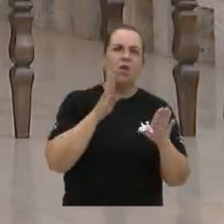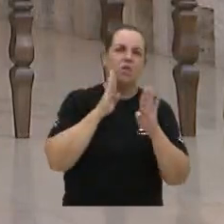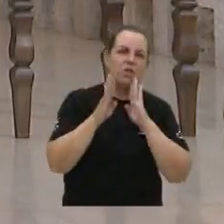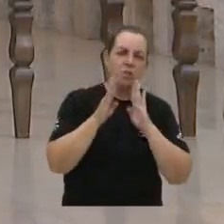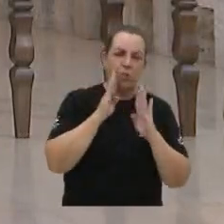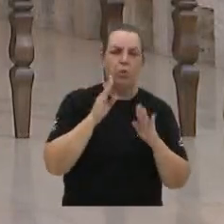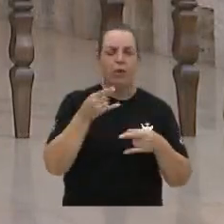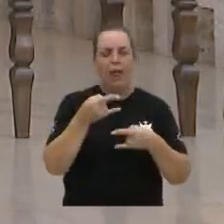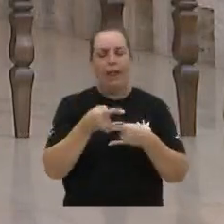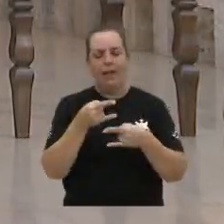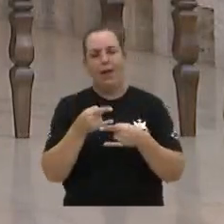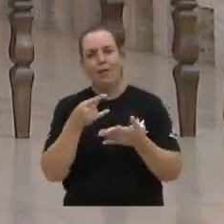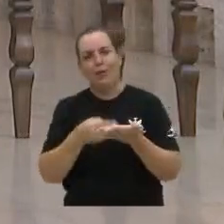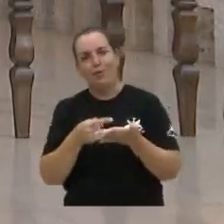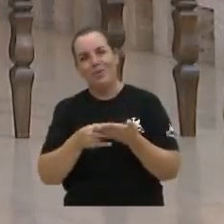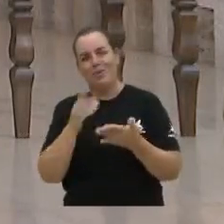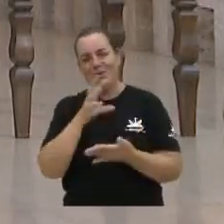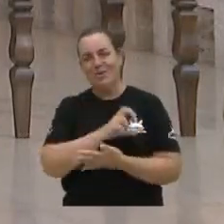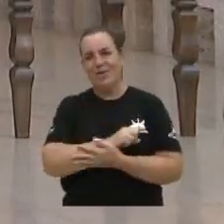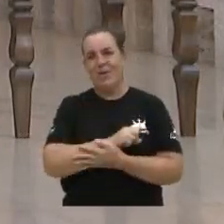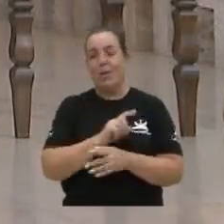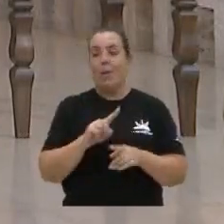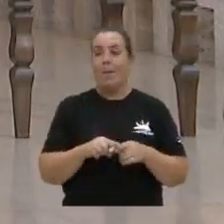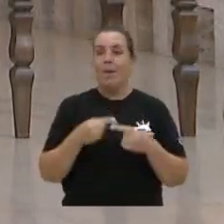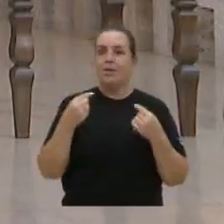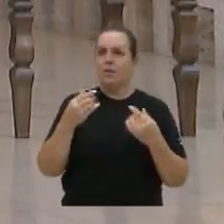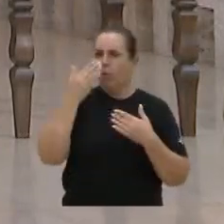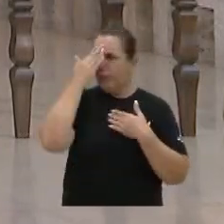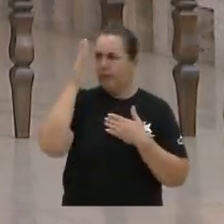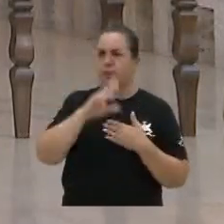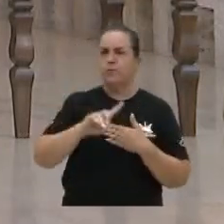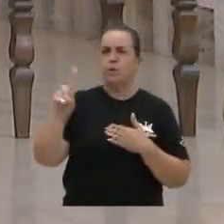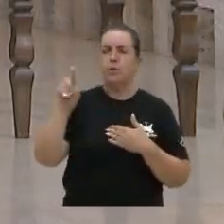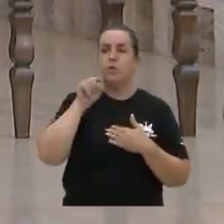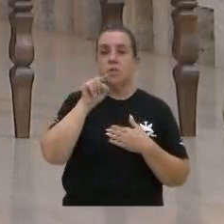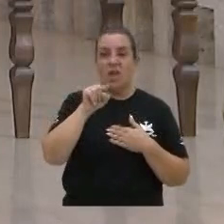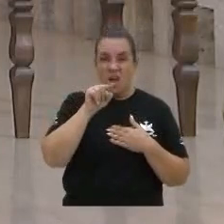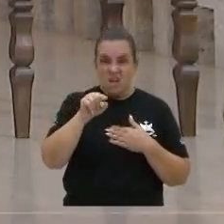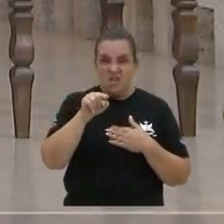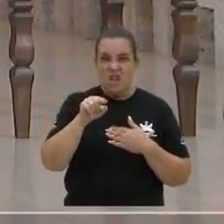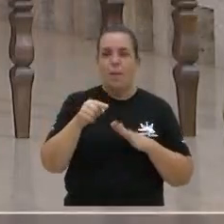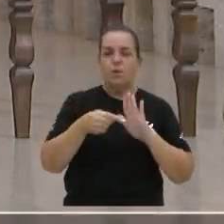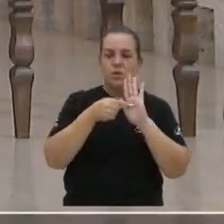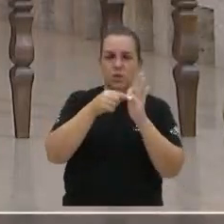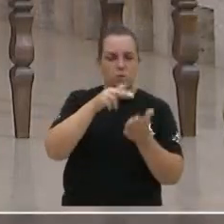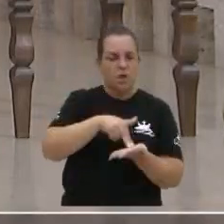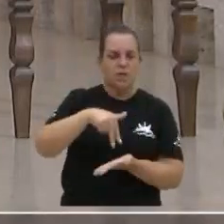está lá live Compromisso de Amor. Mas eu louvo a Deus, esse sinal da ressurreição